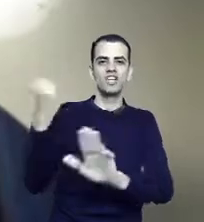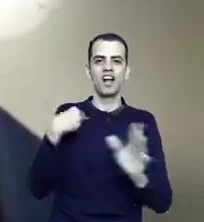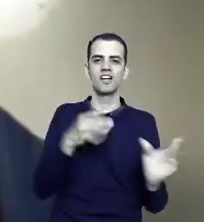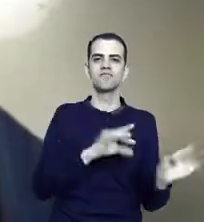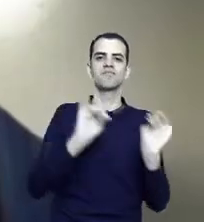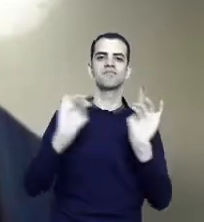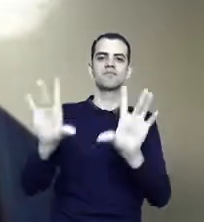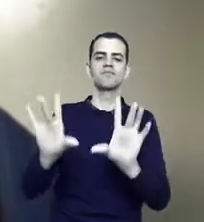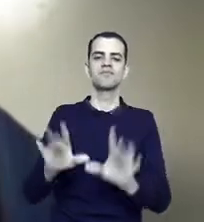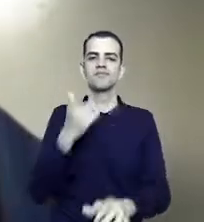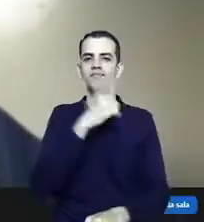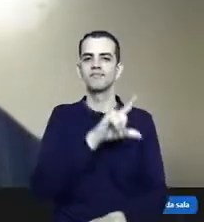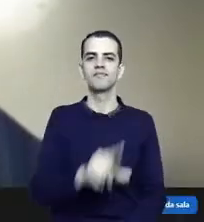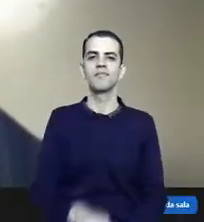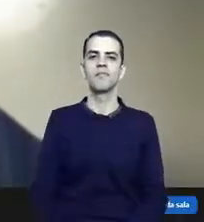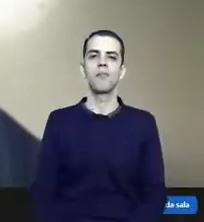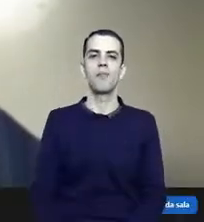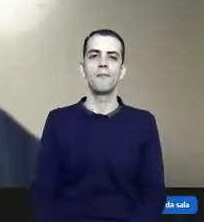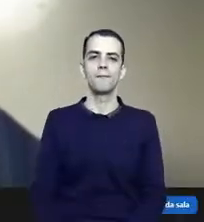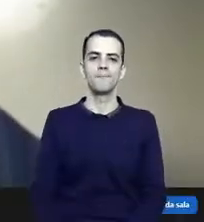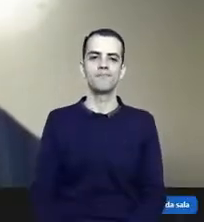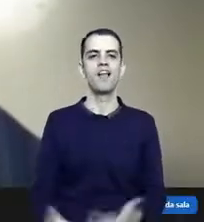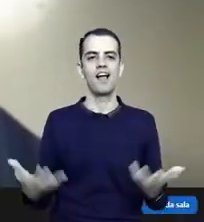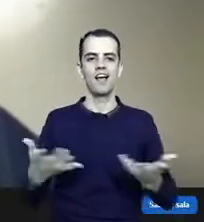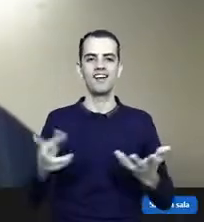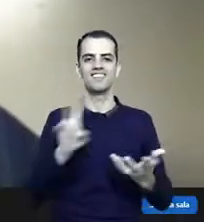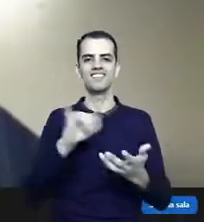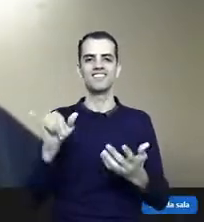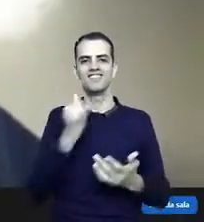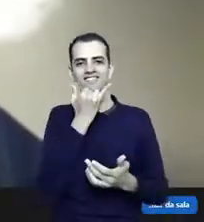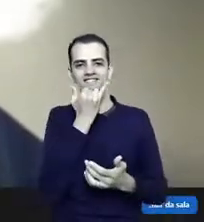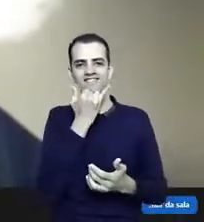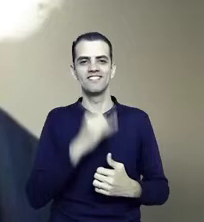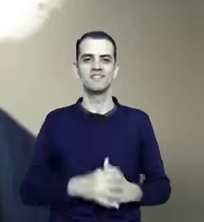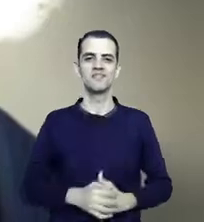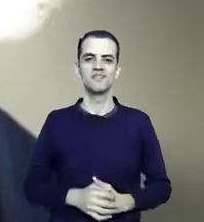A minha, né? É. Desculpa.